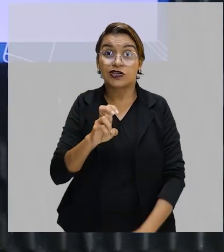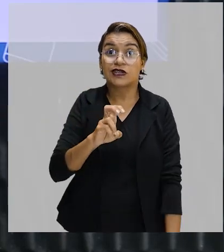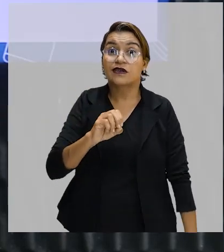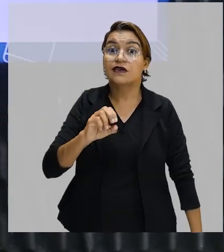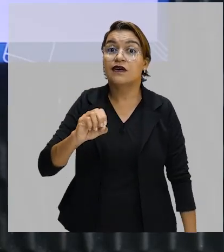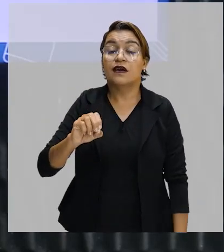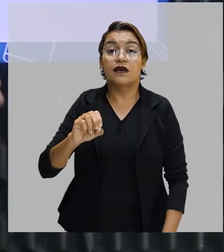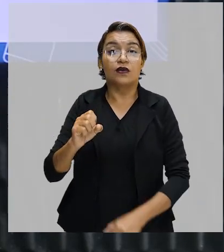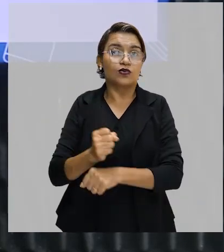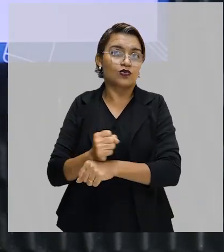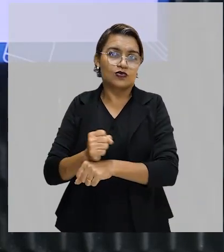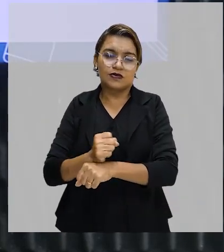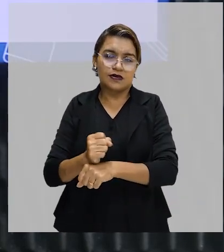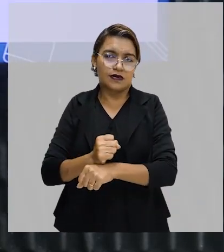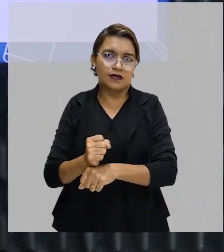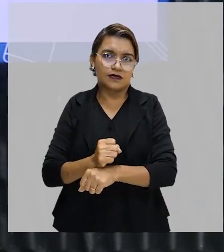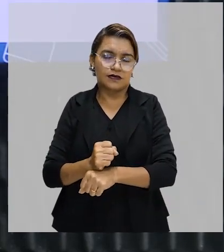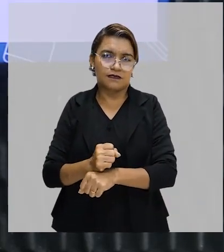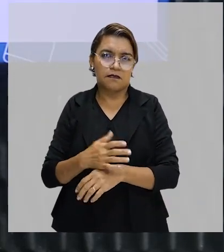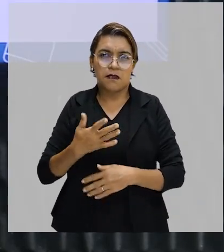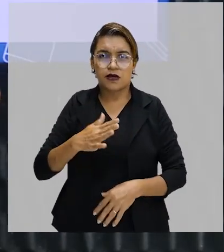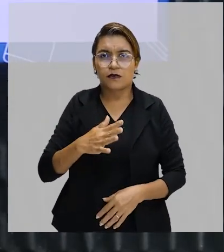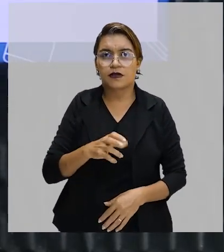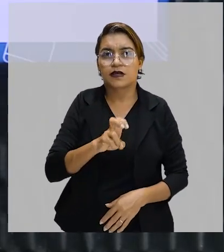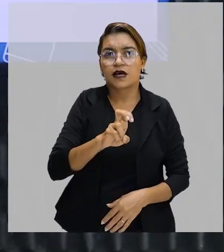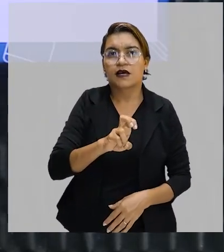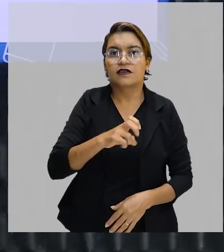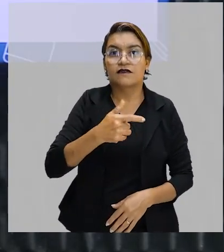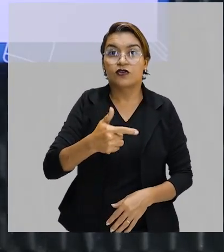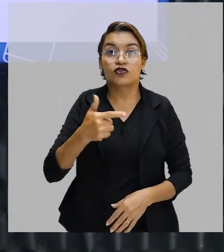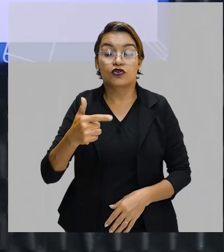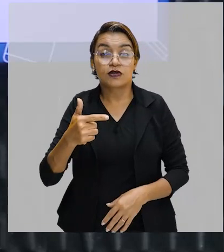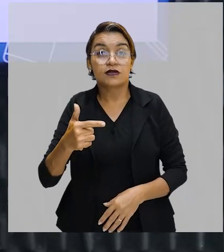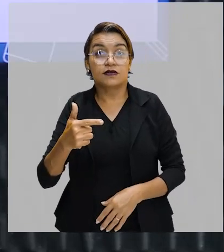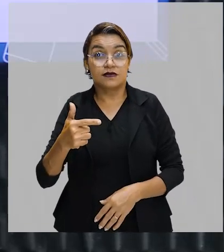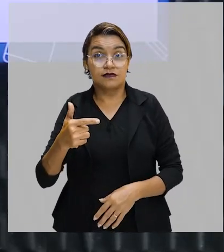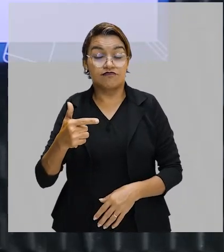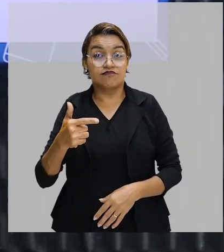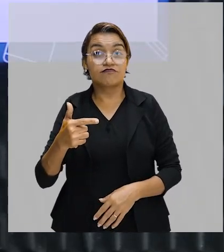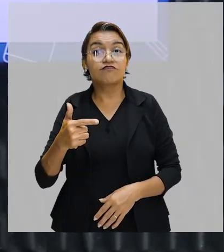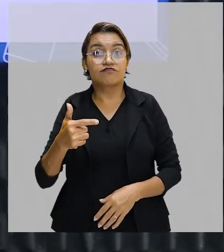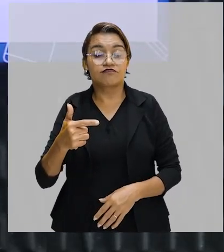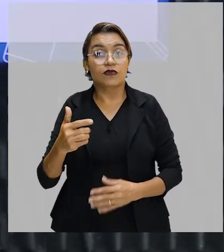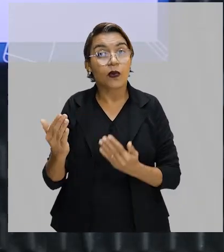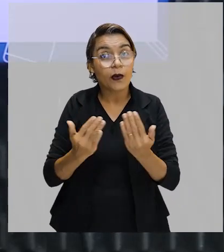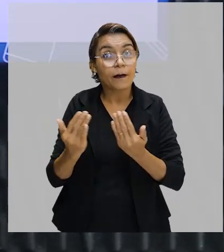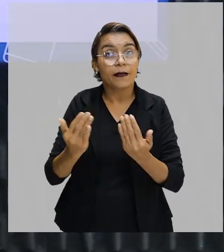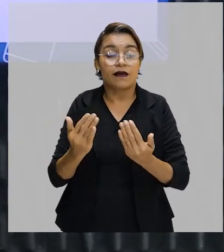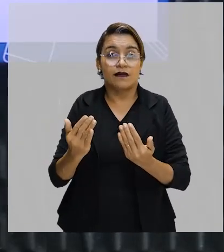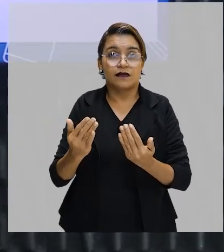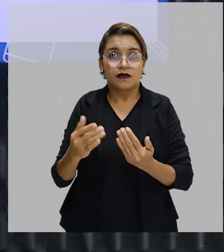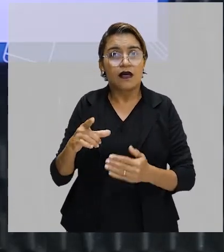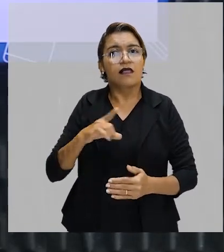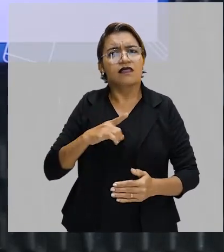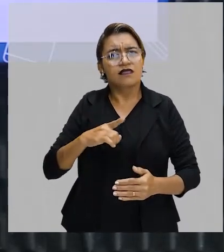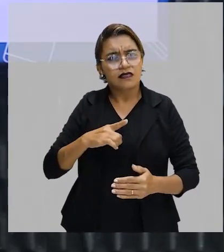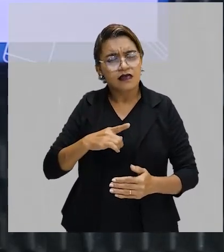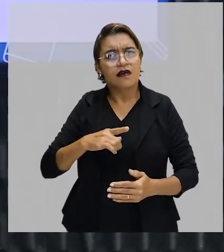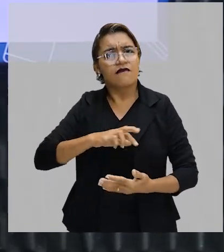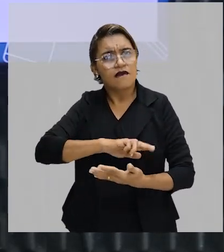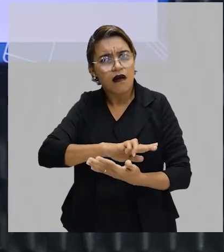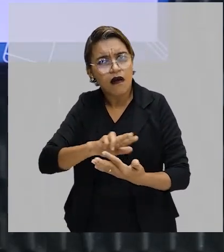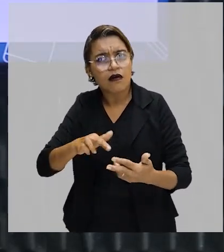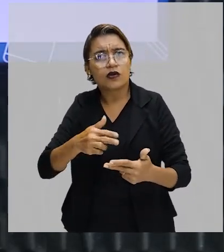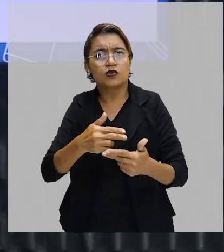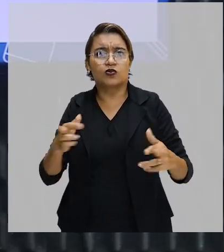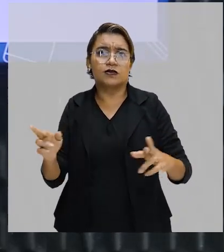né 522 anos na nossa história compara com 160 anos então a gente tem muita coisa em relação a esses